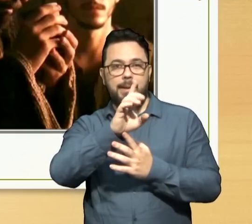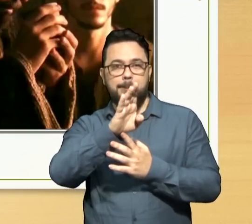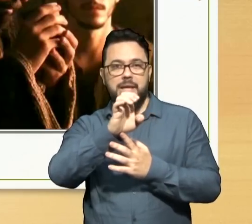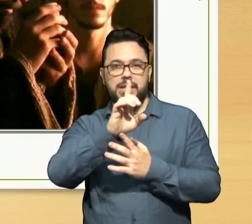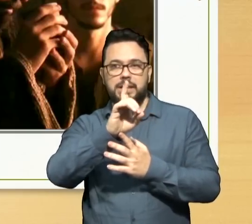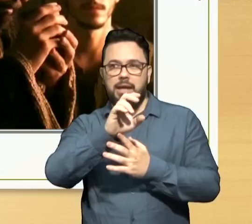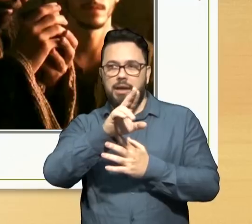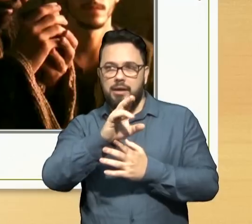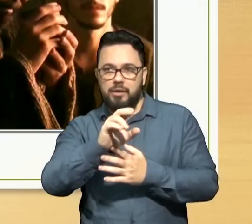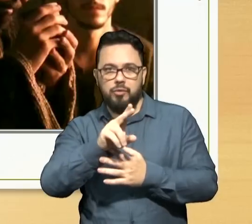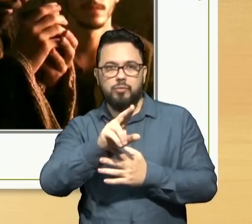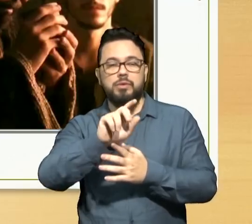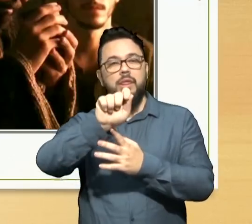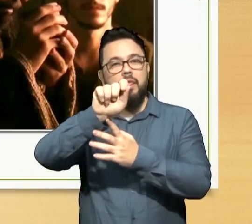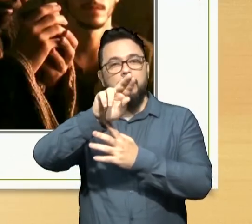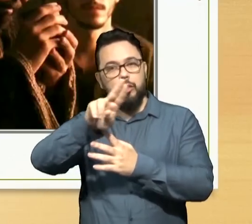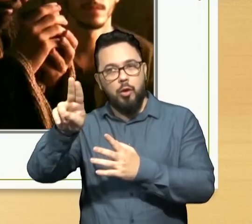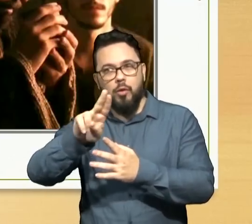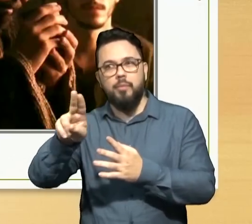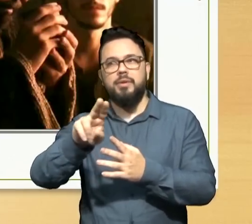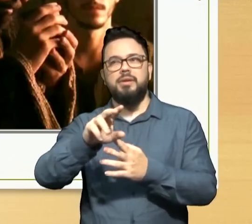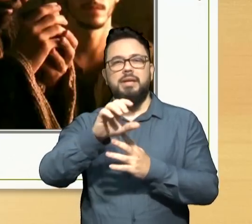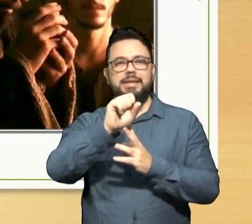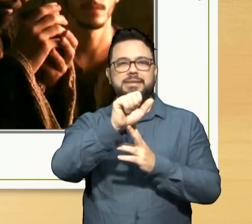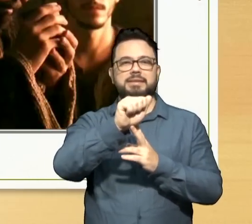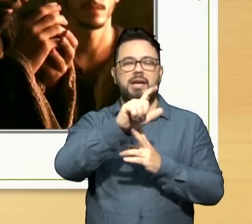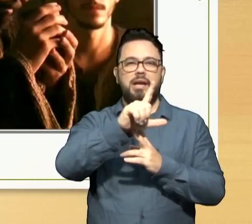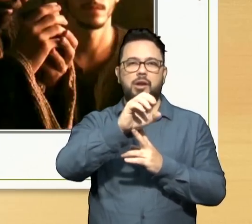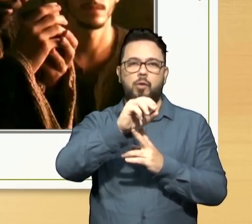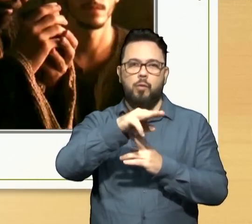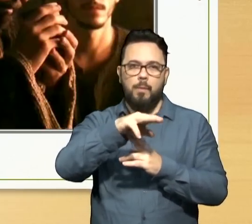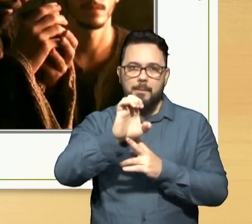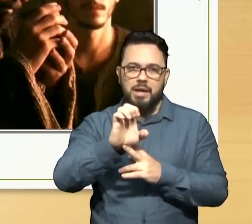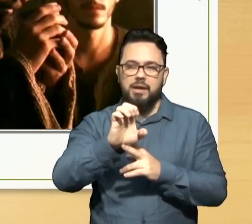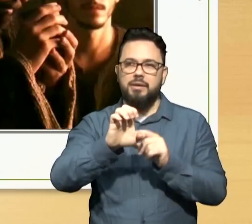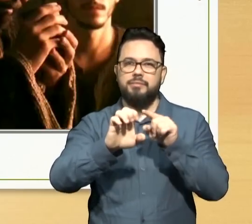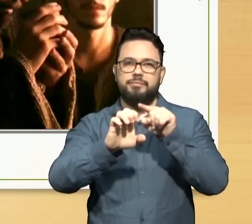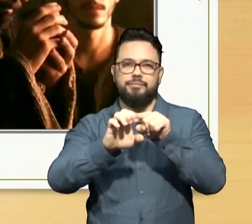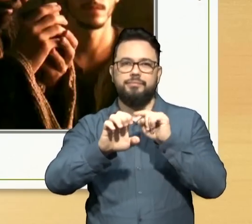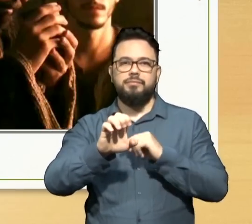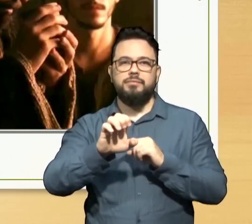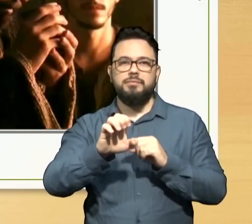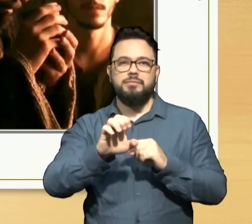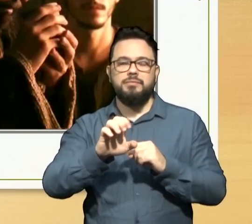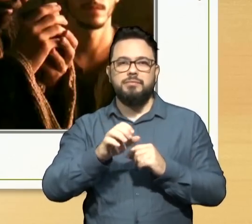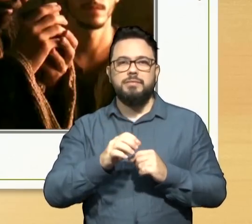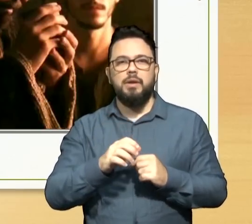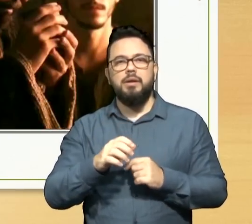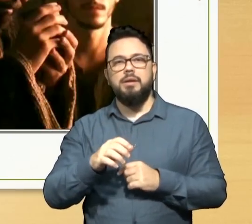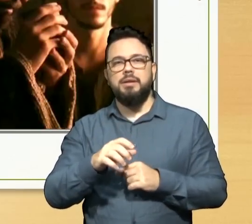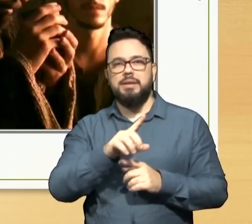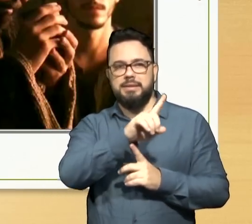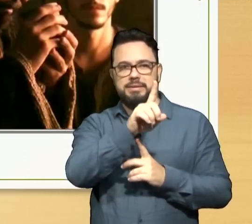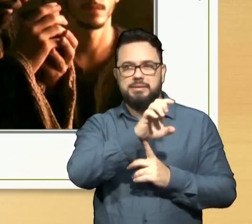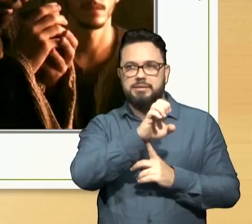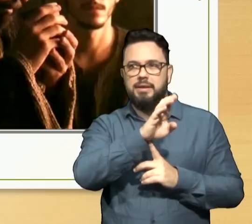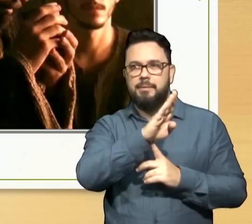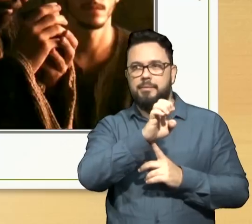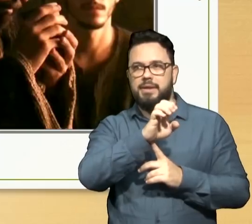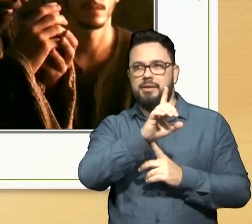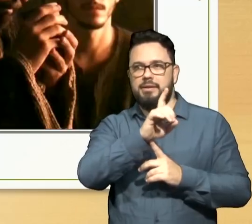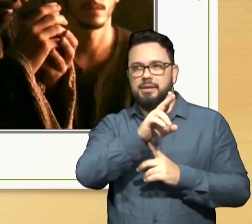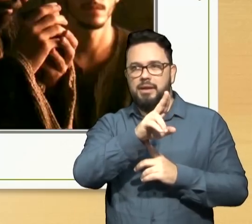de João ele era filho de Zebedeu e Salomé